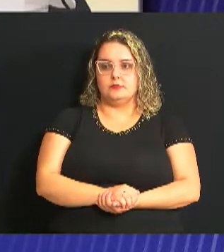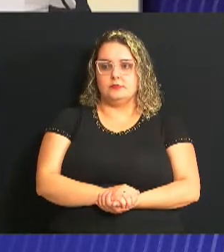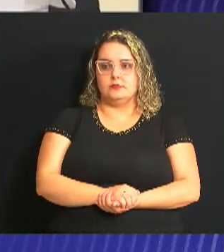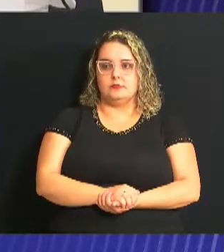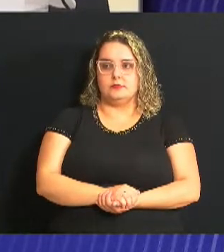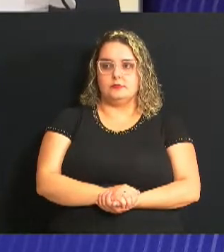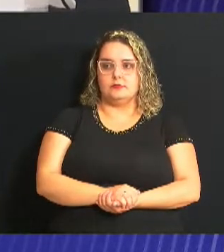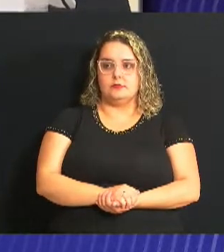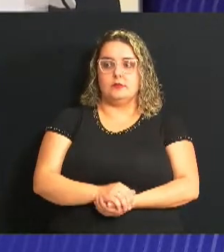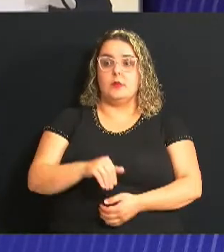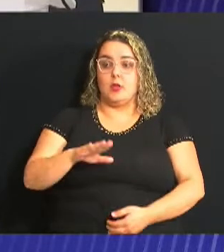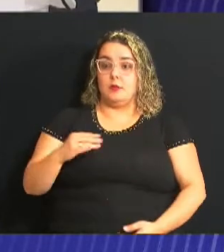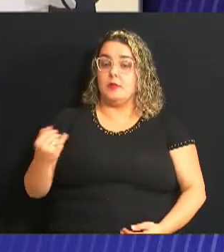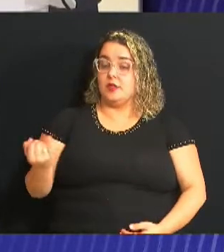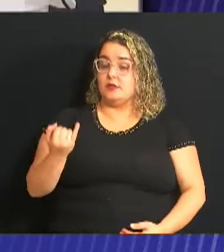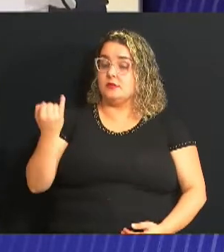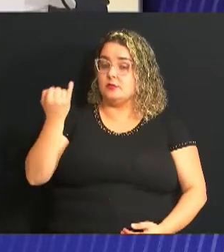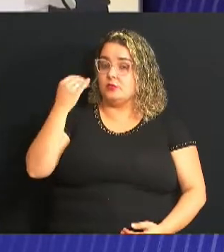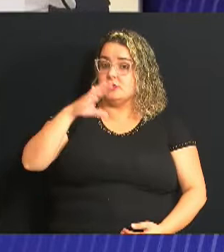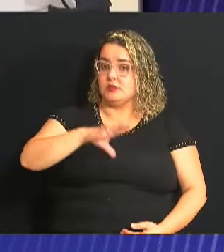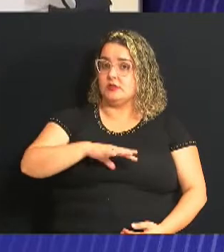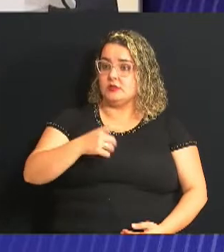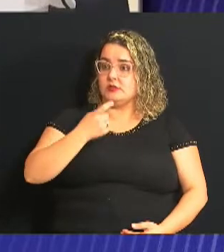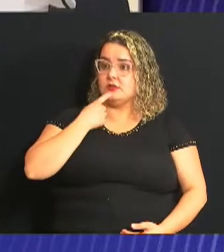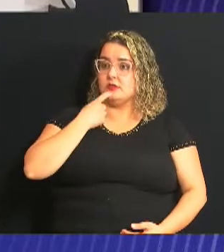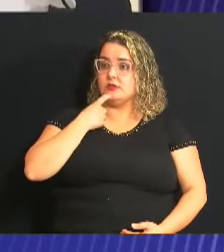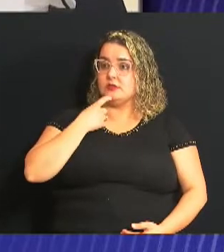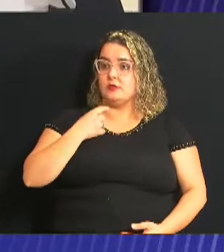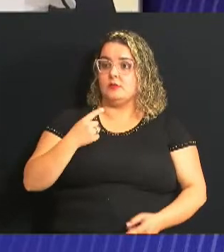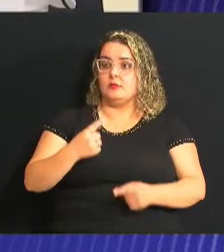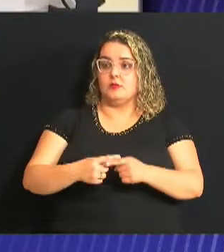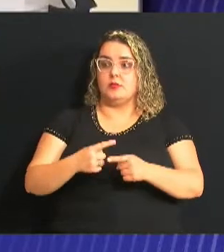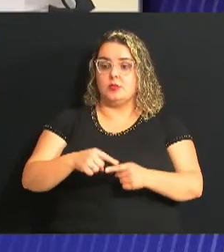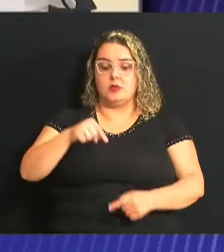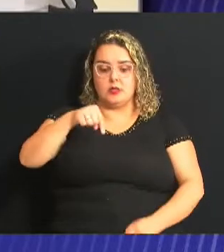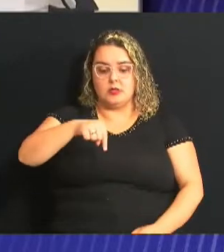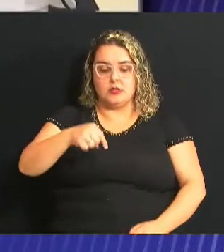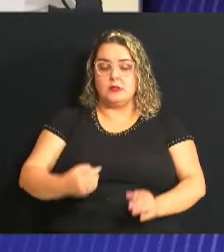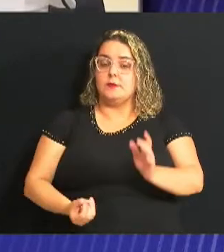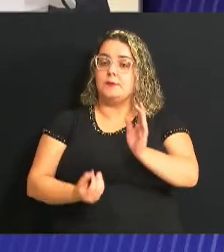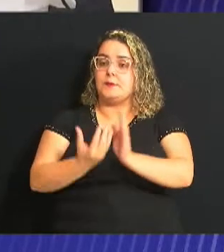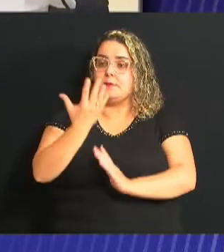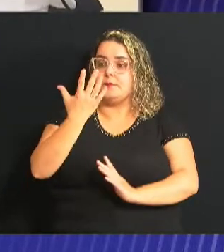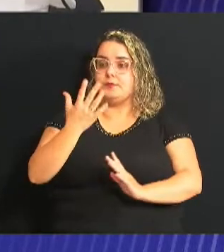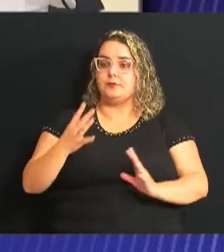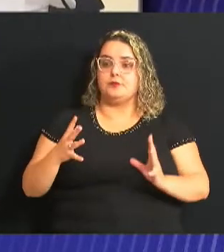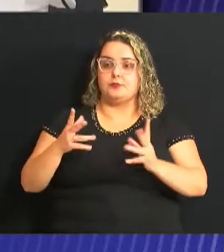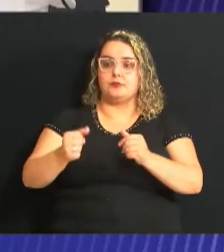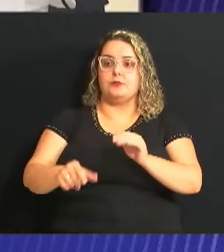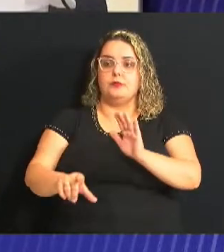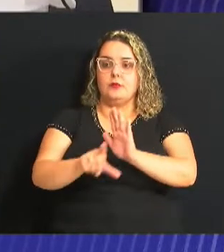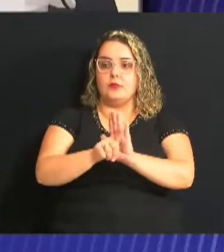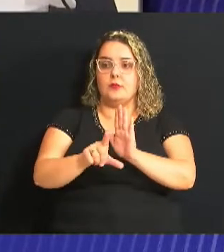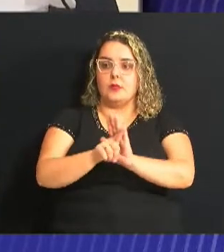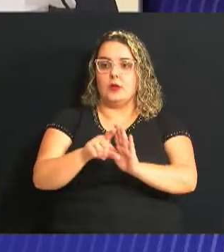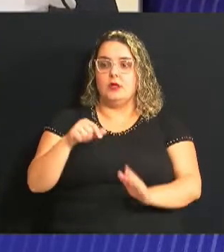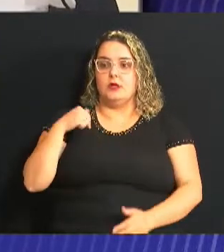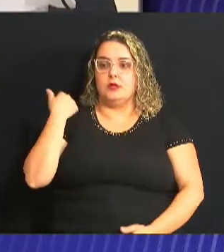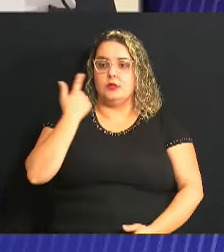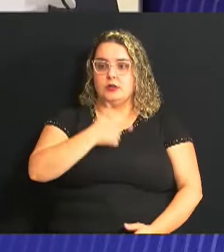mais importante da cidade de Campinas, porque é onde cria toda a legislação que